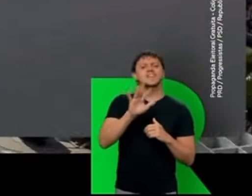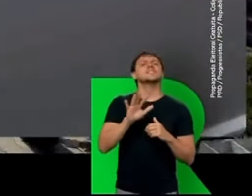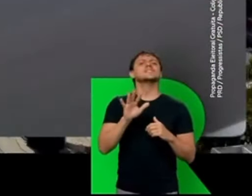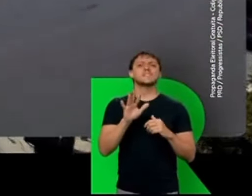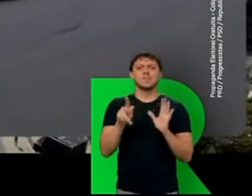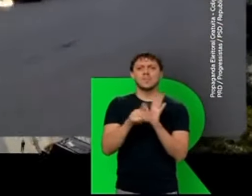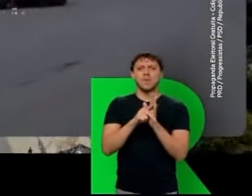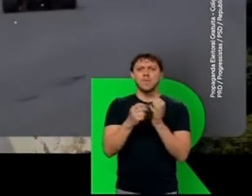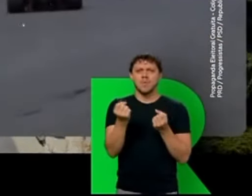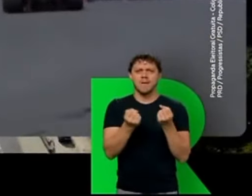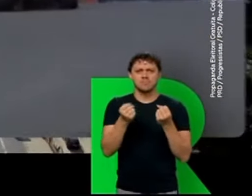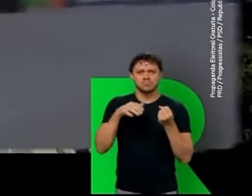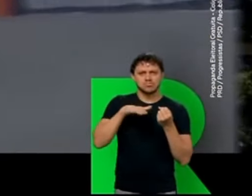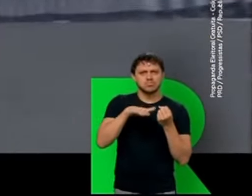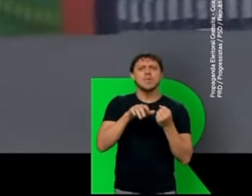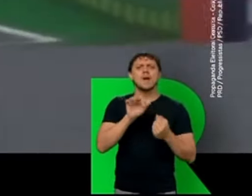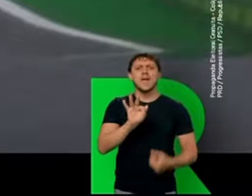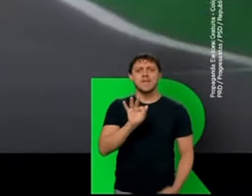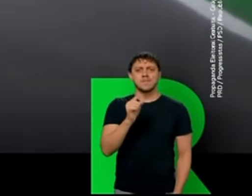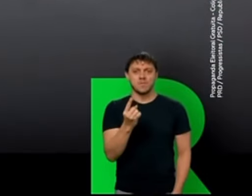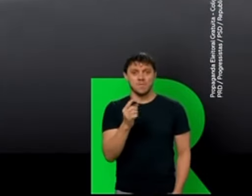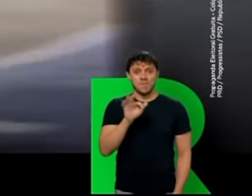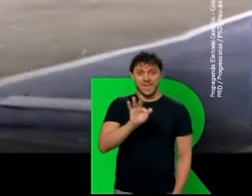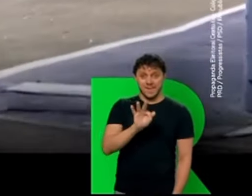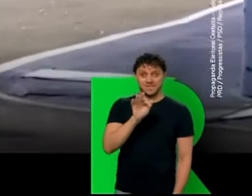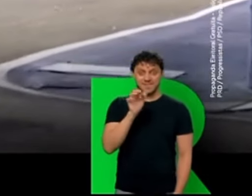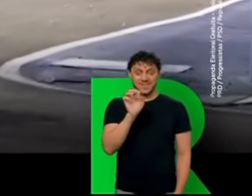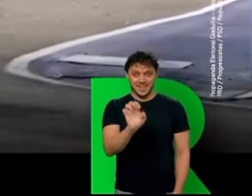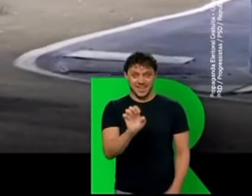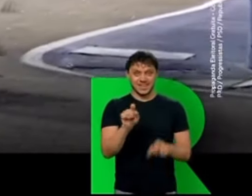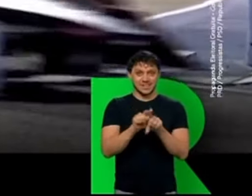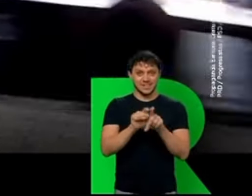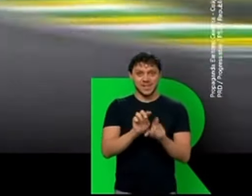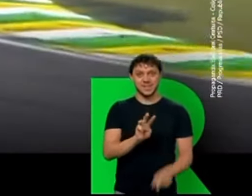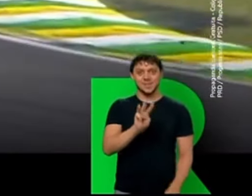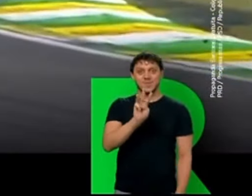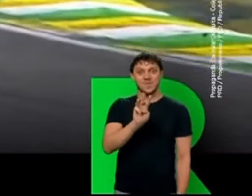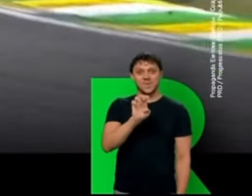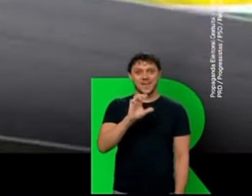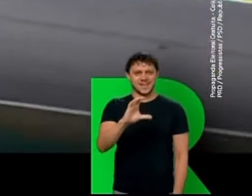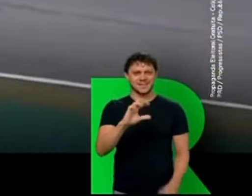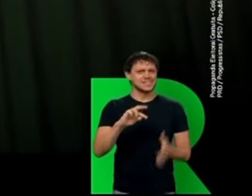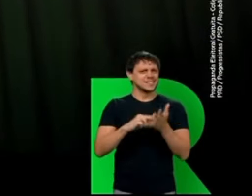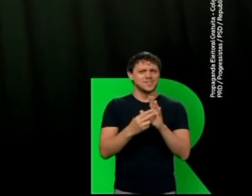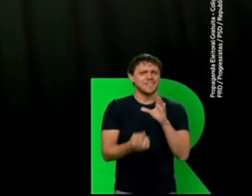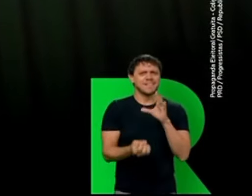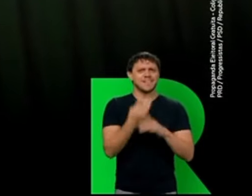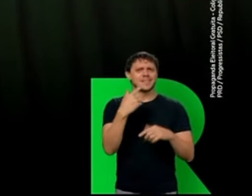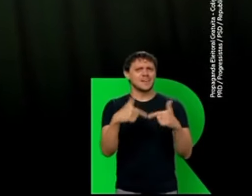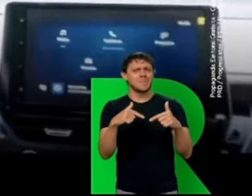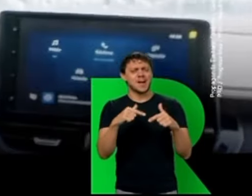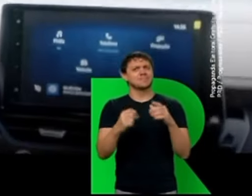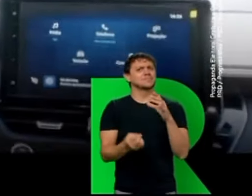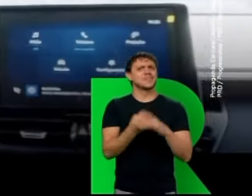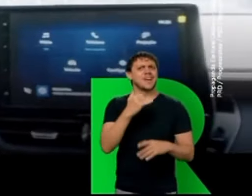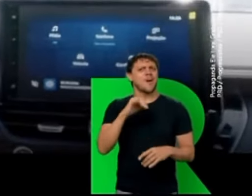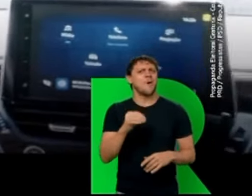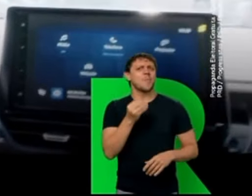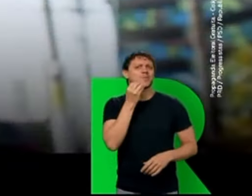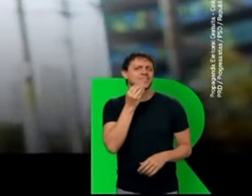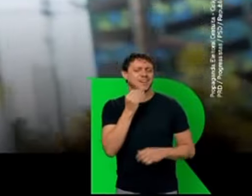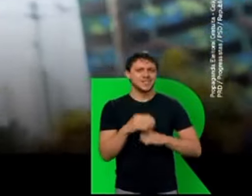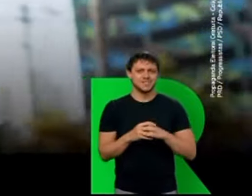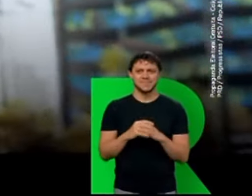Federação Internacional de Automobilismo. A Fórmula 1, a Fórmula E e a WEC. Isso gera emprego, isso